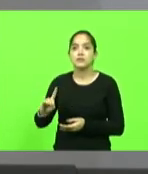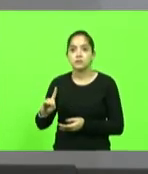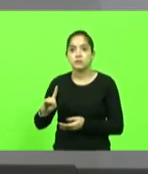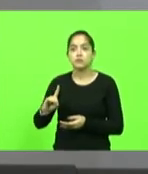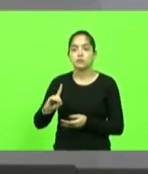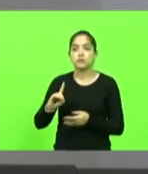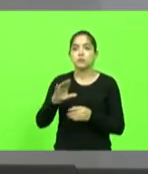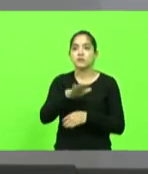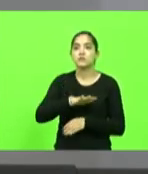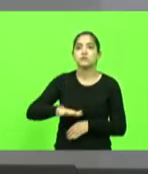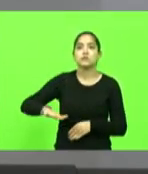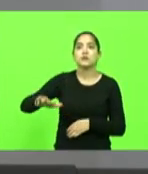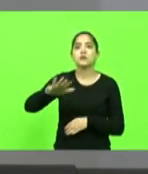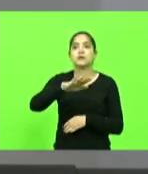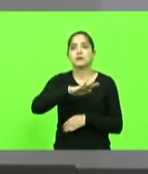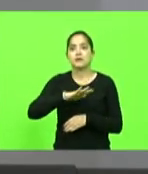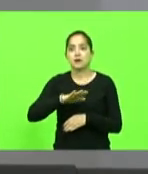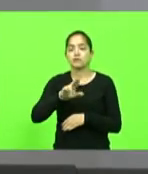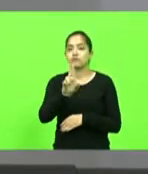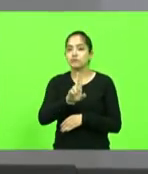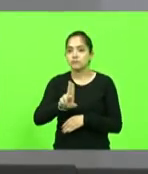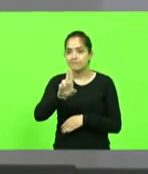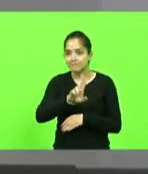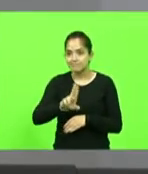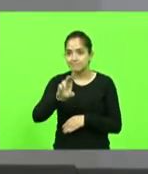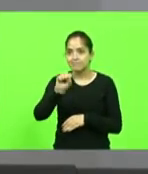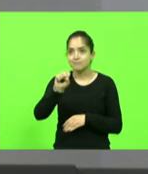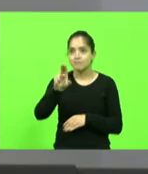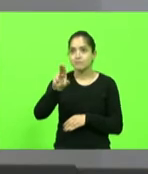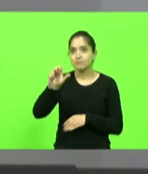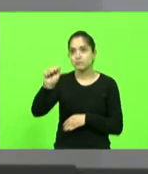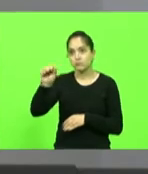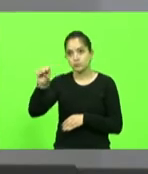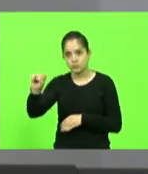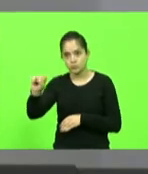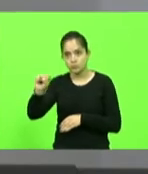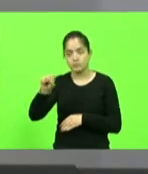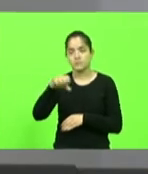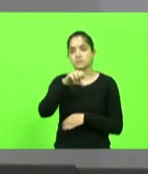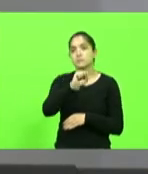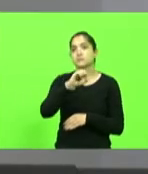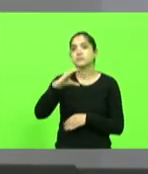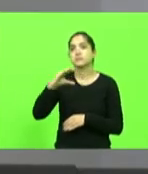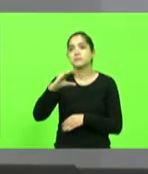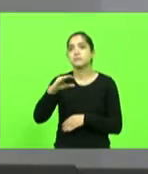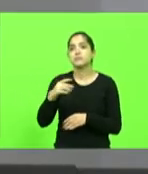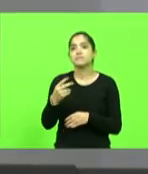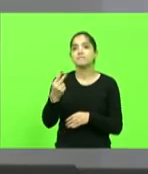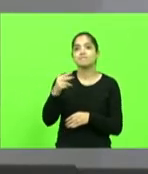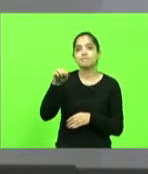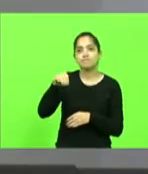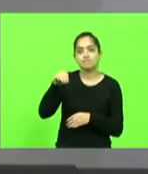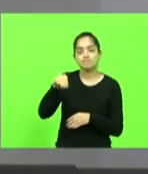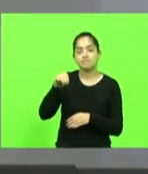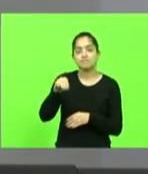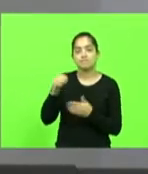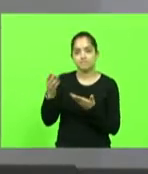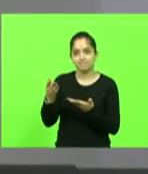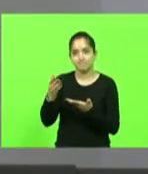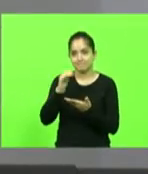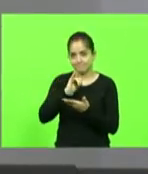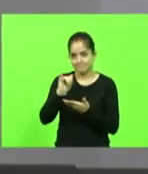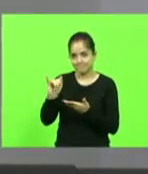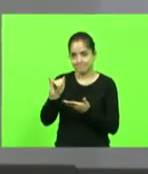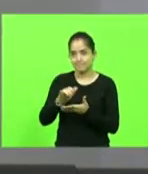dos Usuários do SUAS de Santa Catarina, FEUSUAS. Quando faltar 2 minutos, Solange, também eu te aviso. Fique